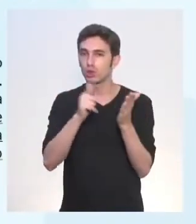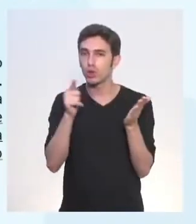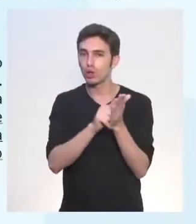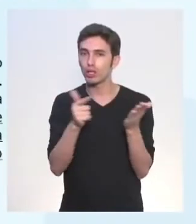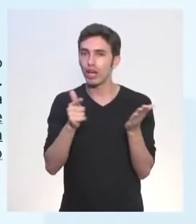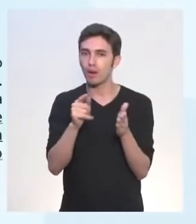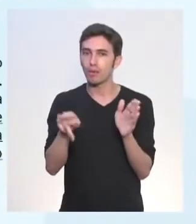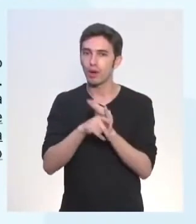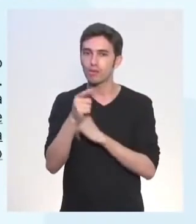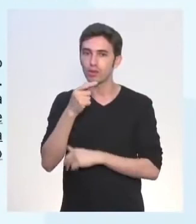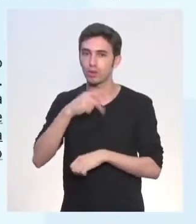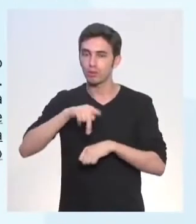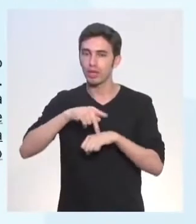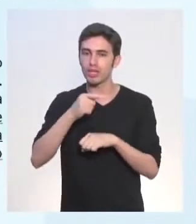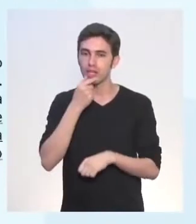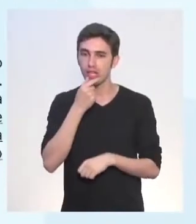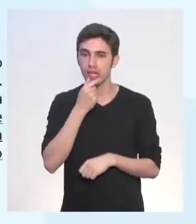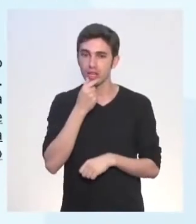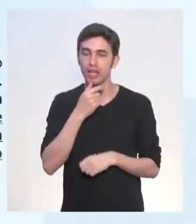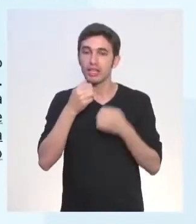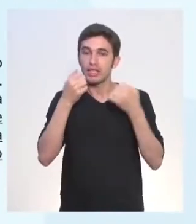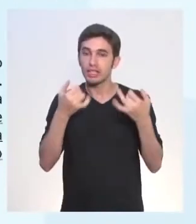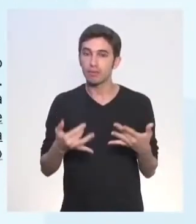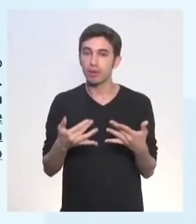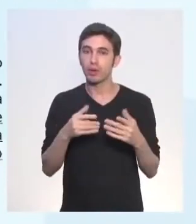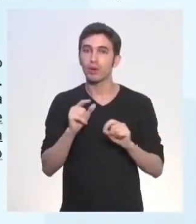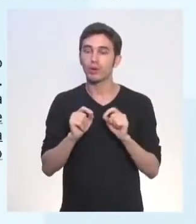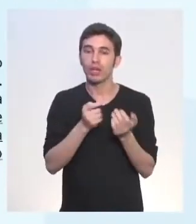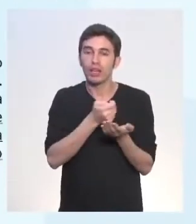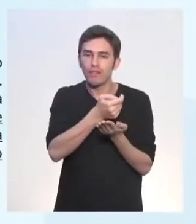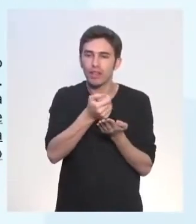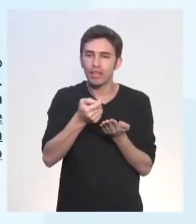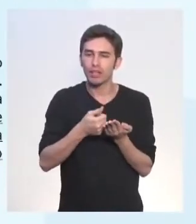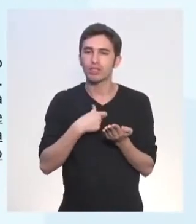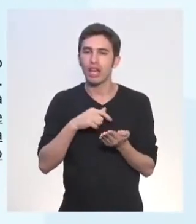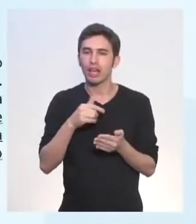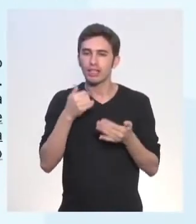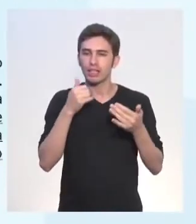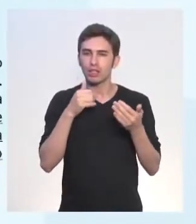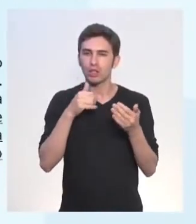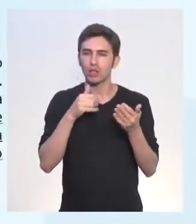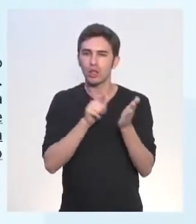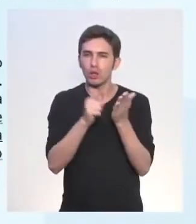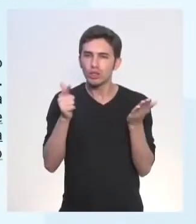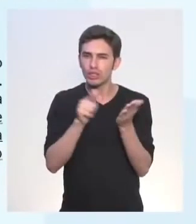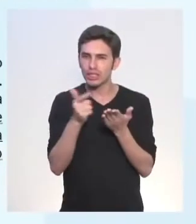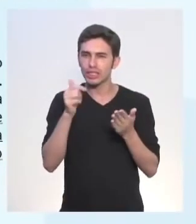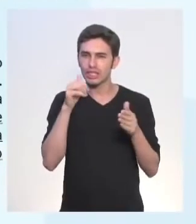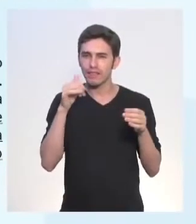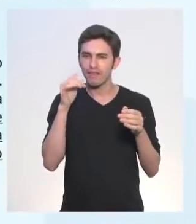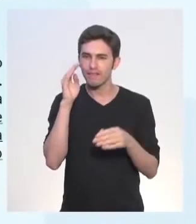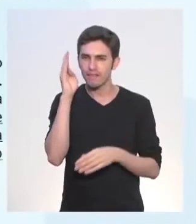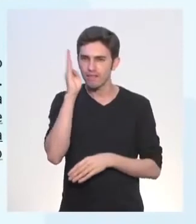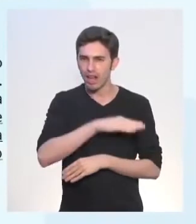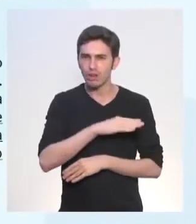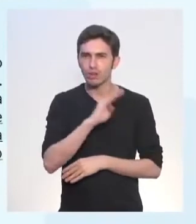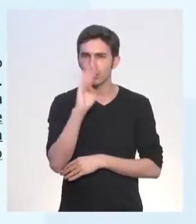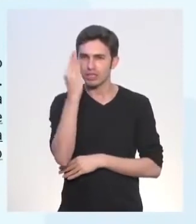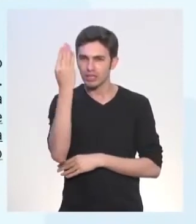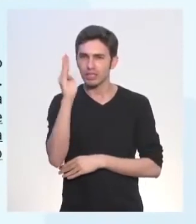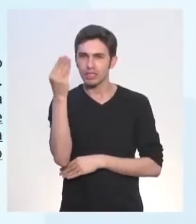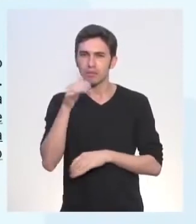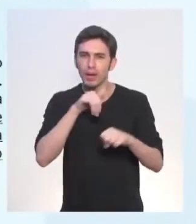news são notícias falsas que podem existir por 5 motivos. Com o intuito de enganar o